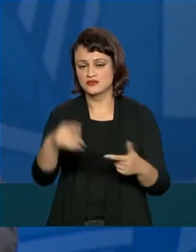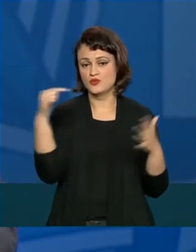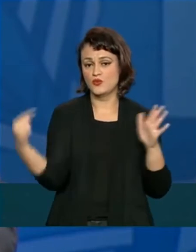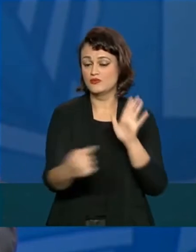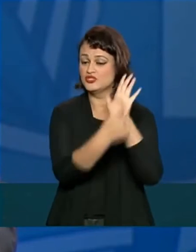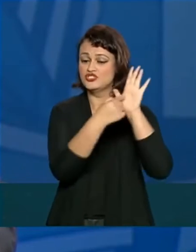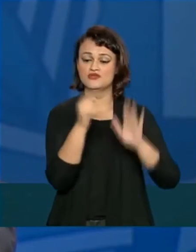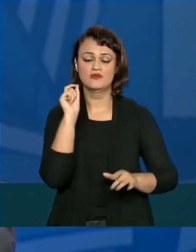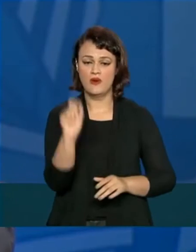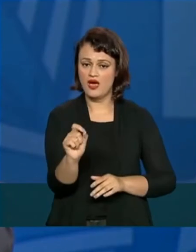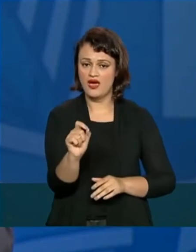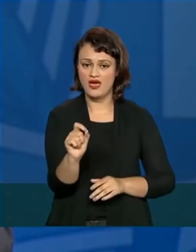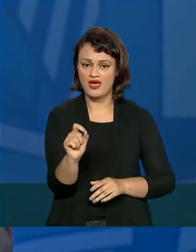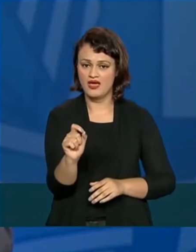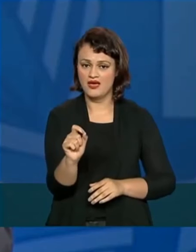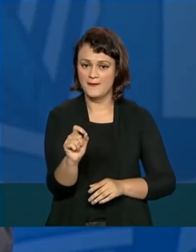de uma maneira